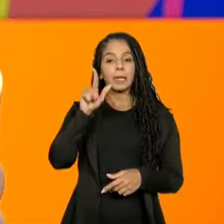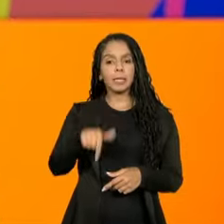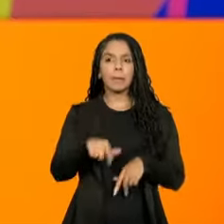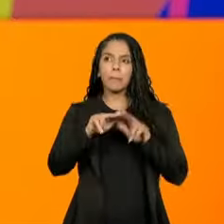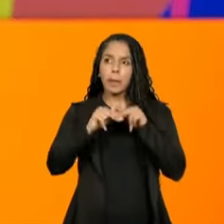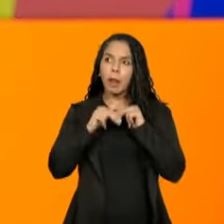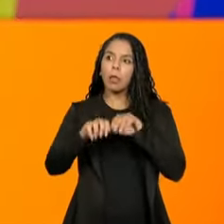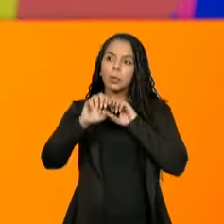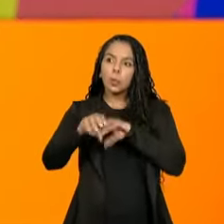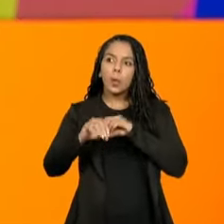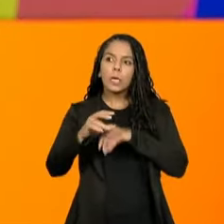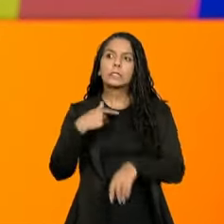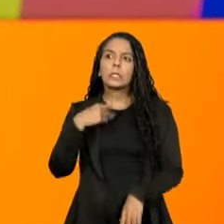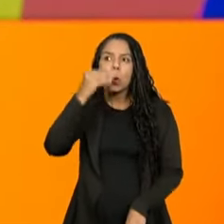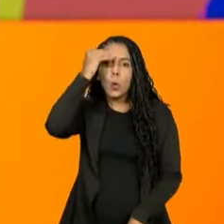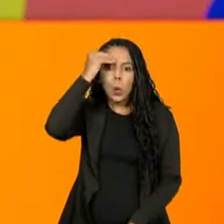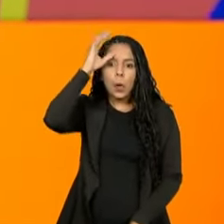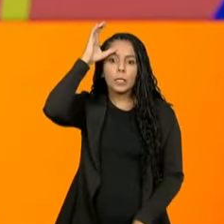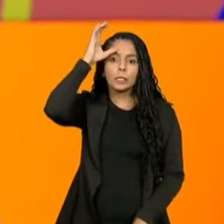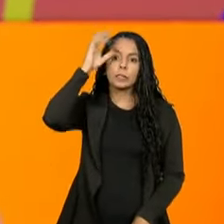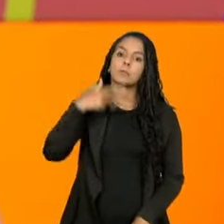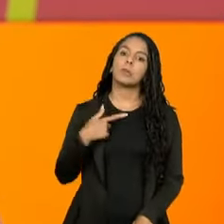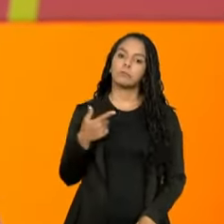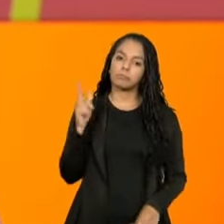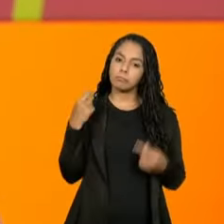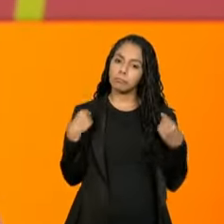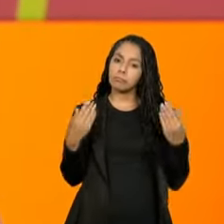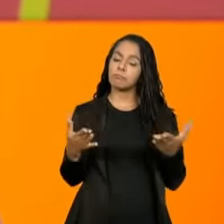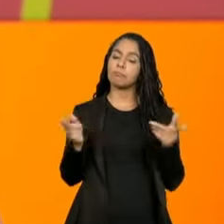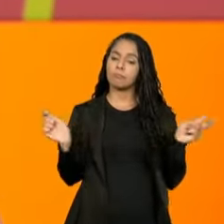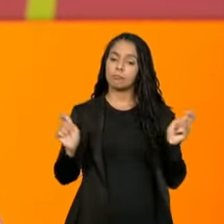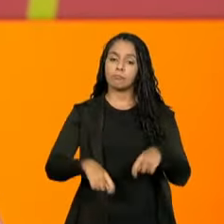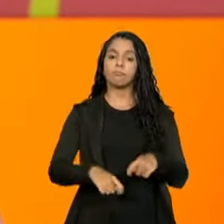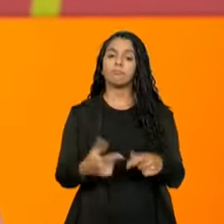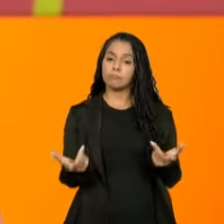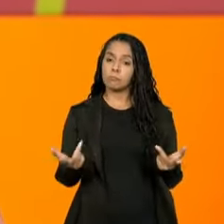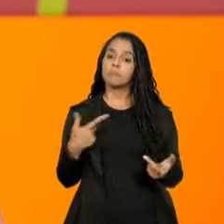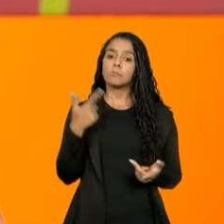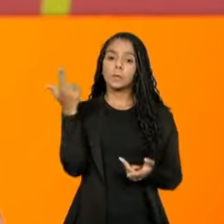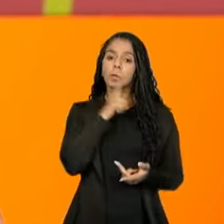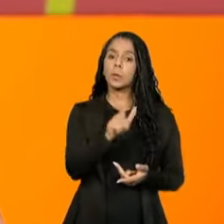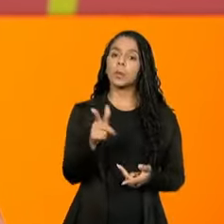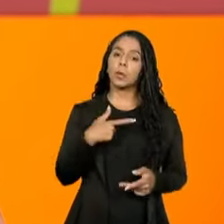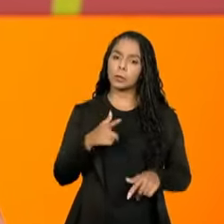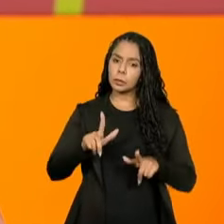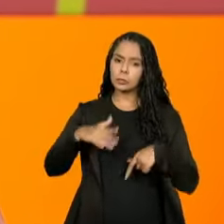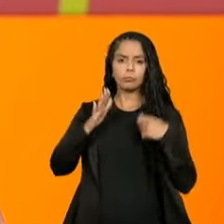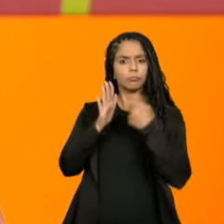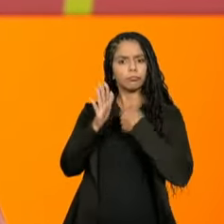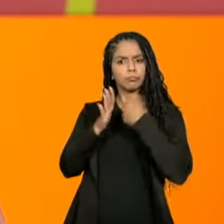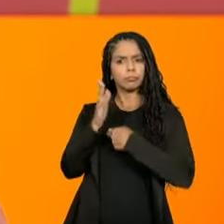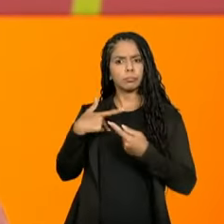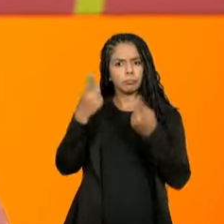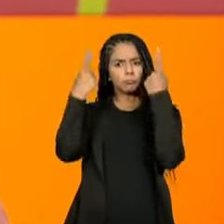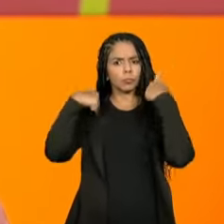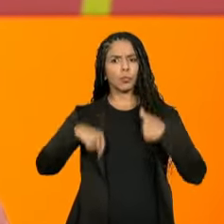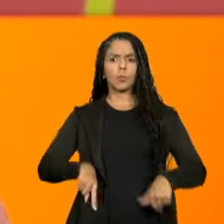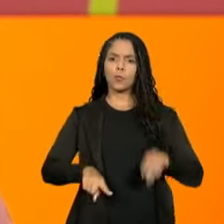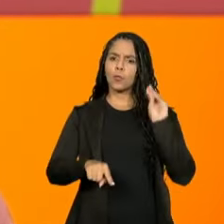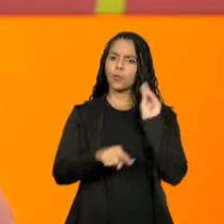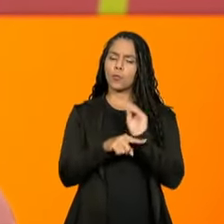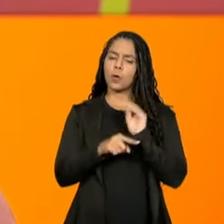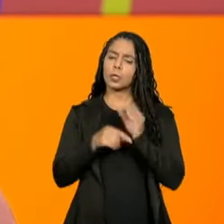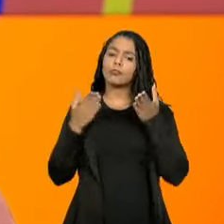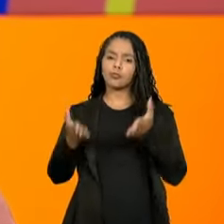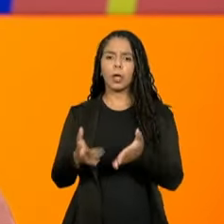do conhecimento, que te dá, na verdade, o substrato, te calca para você advogar a seu próprio favor, né? Você chegar numa